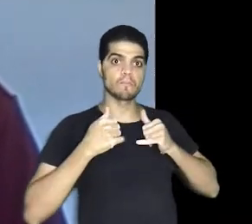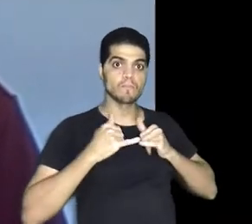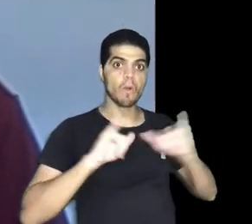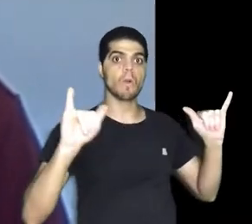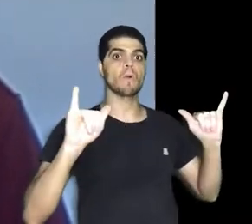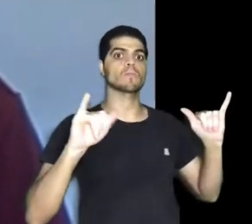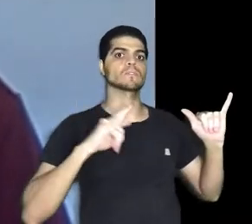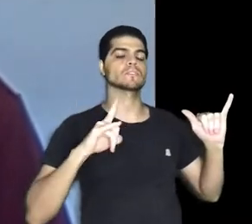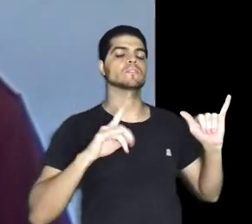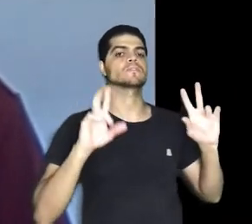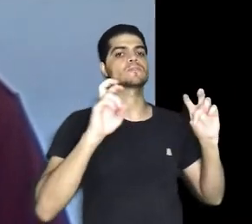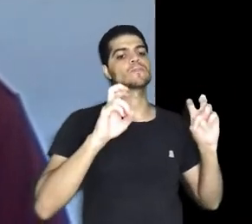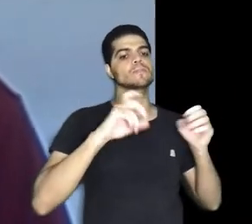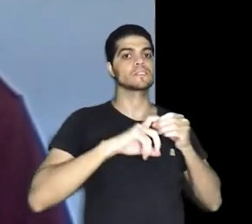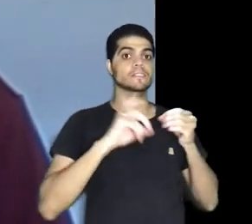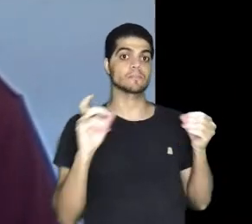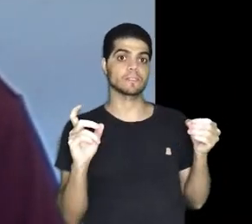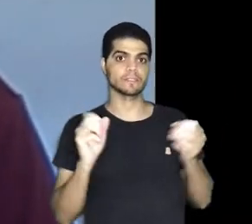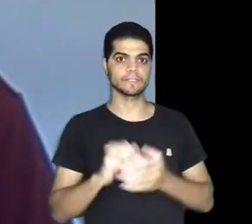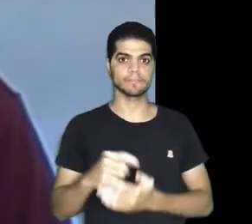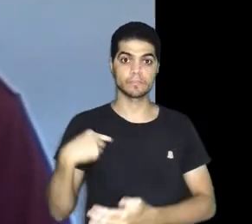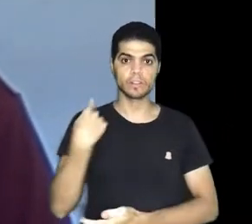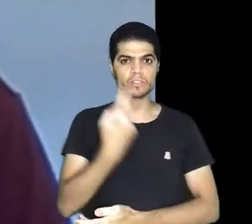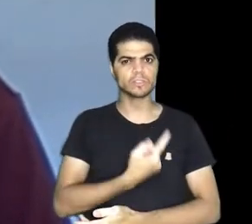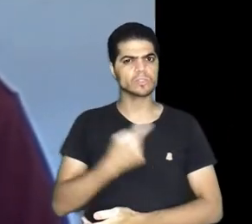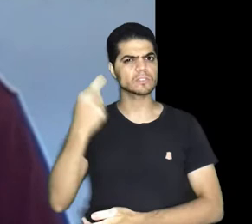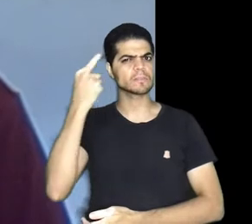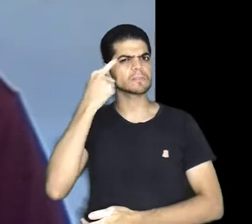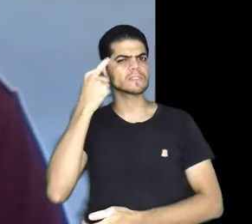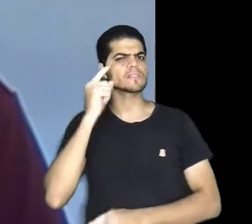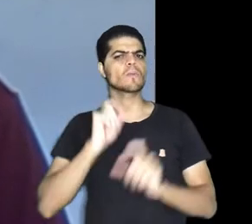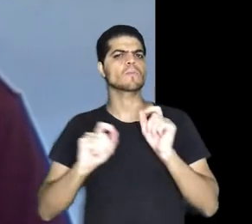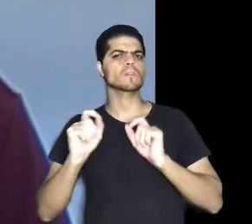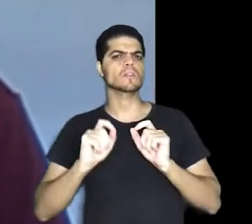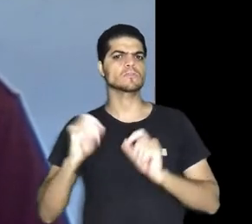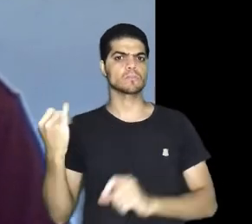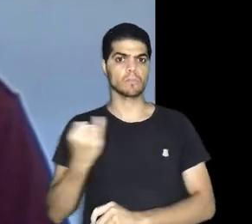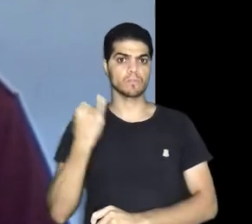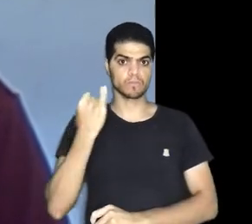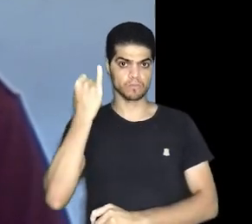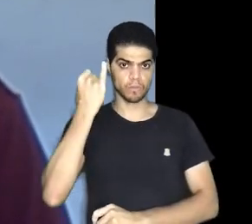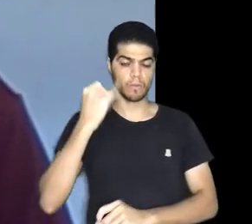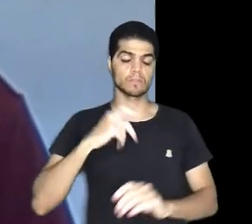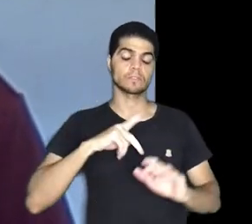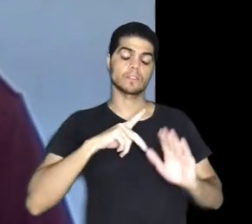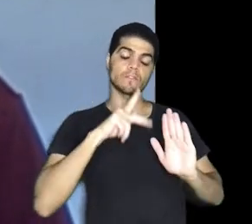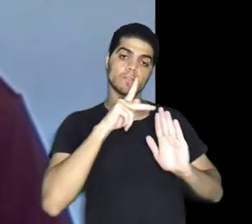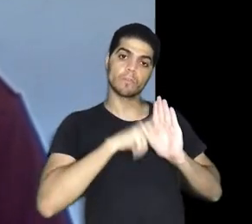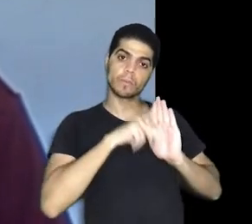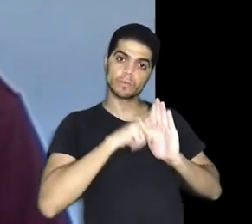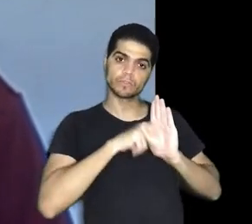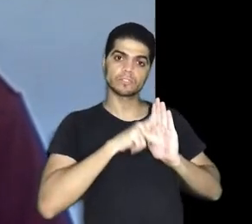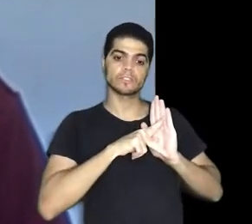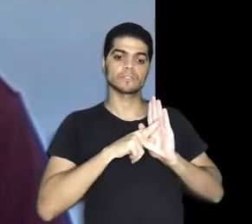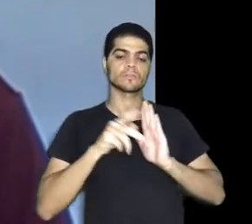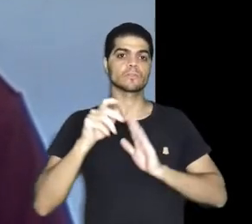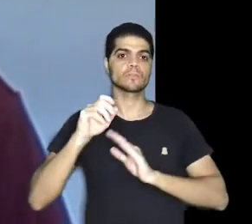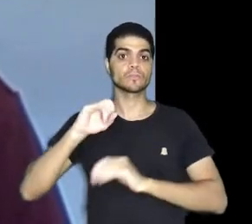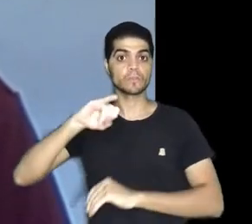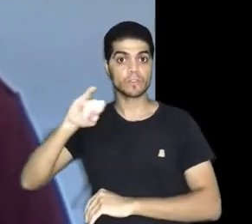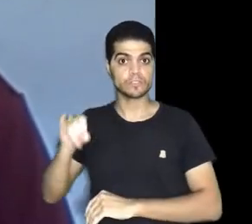independência. Para termos uma noção, do grau de importância dado ao projeto, em janeiro